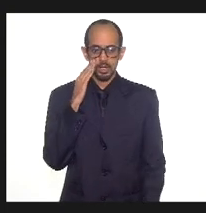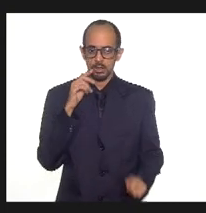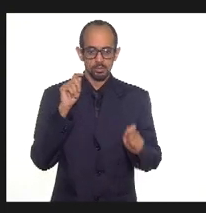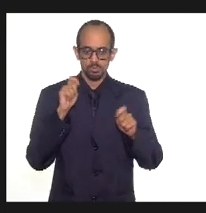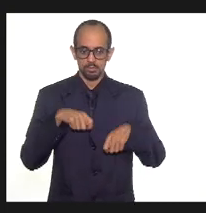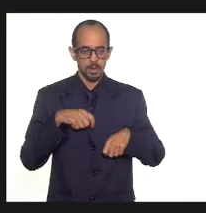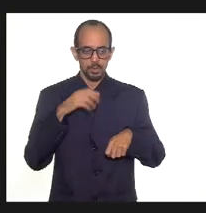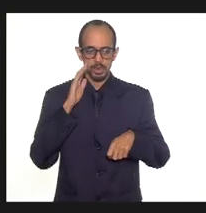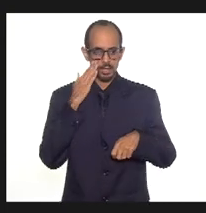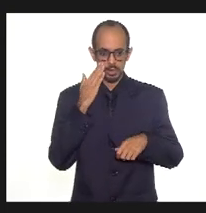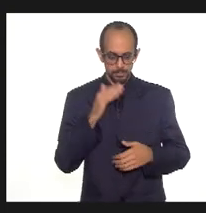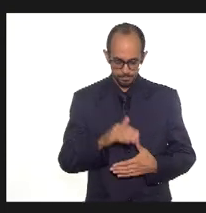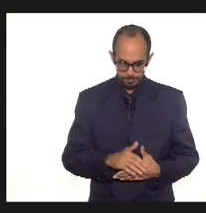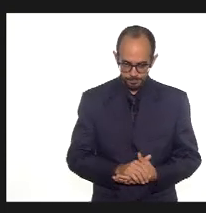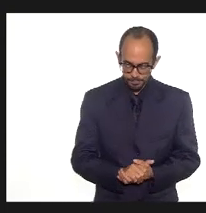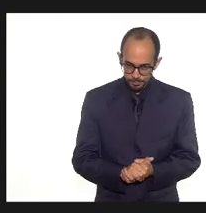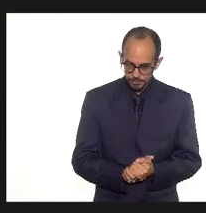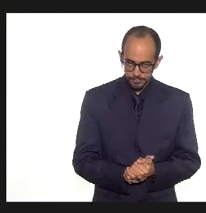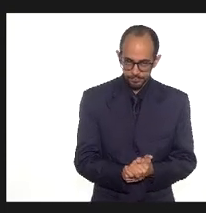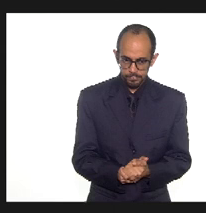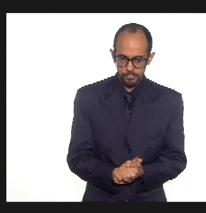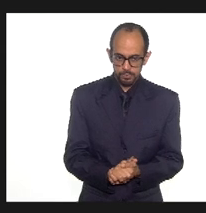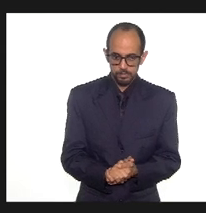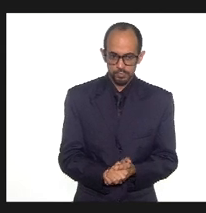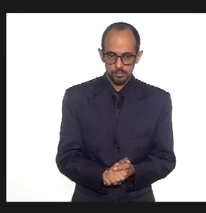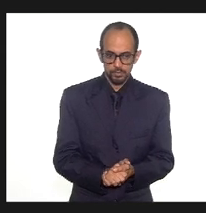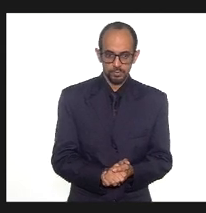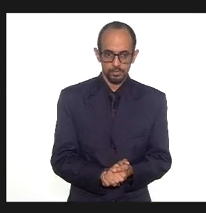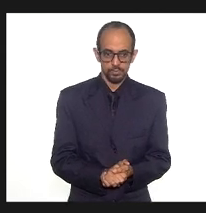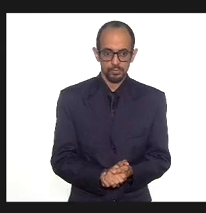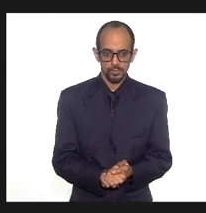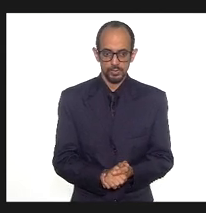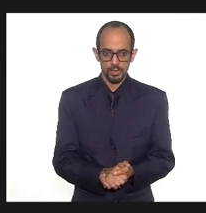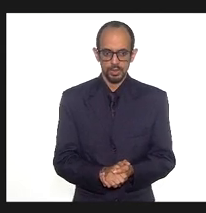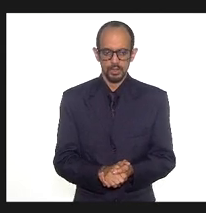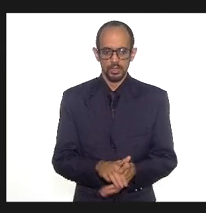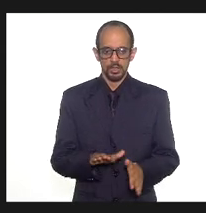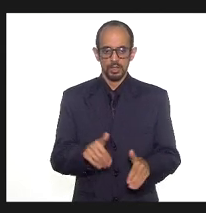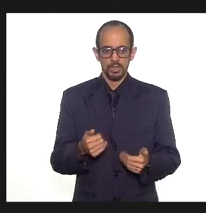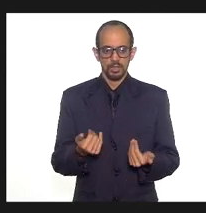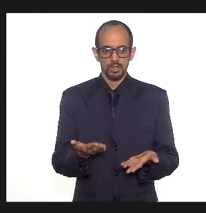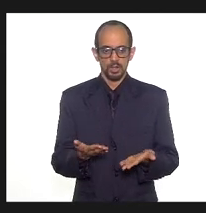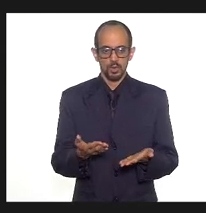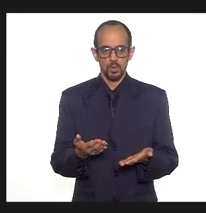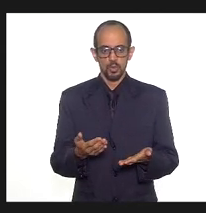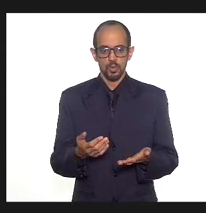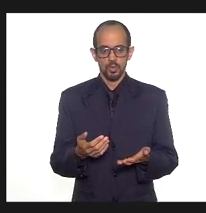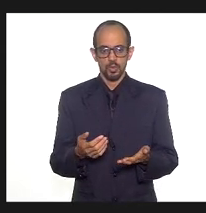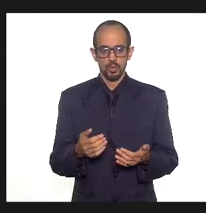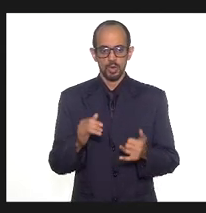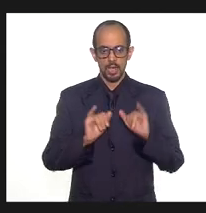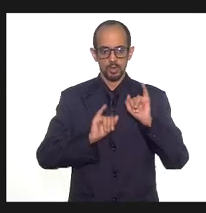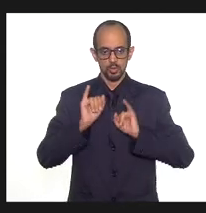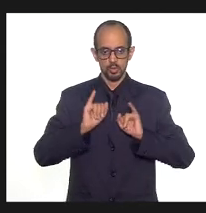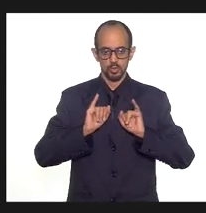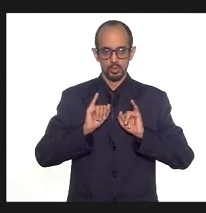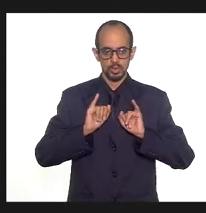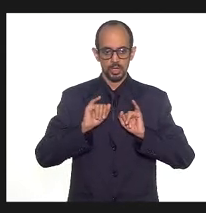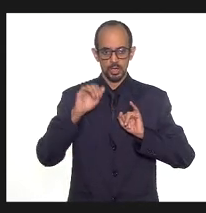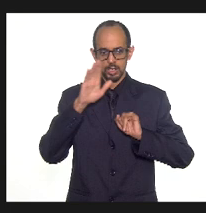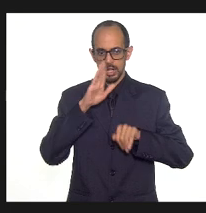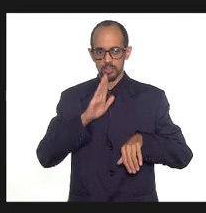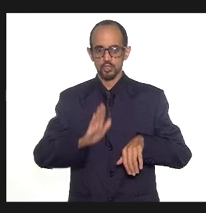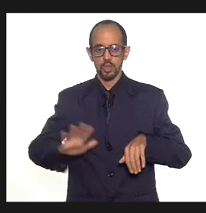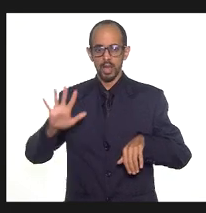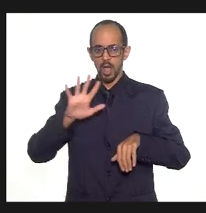números sobre embarcações de apoio e todo o serviço que a gente faz na indústria nacional, a gente é parceiro, a gente quer